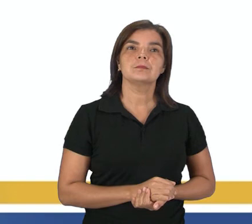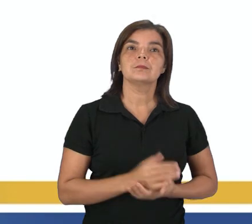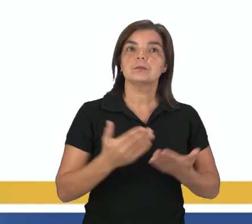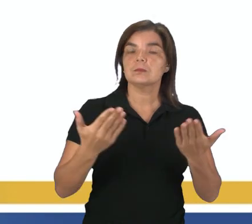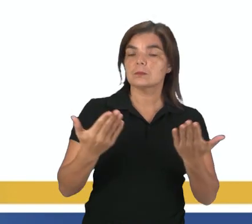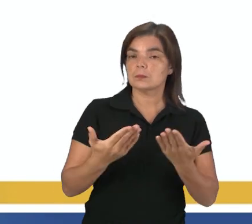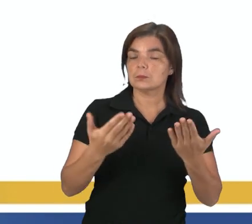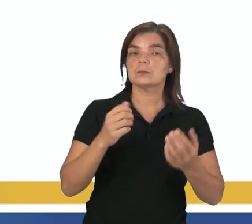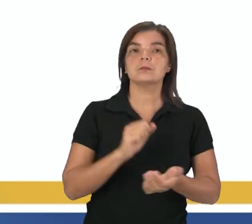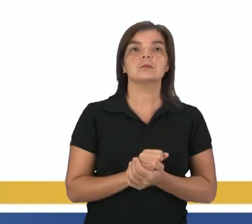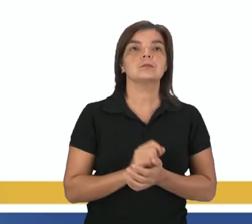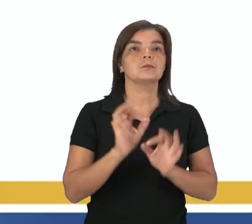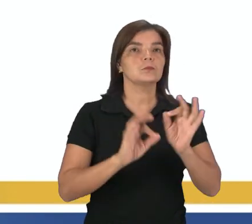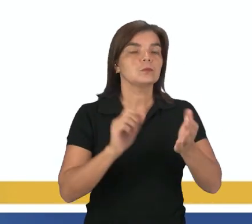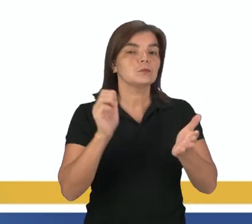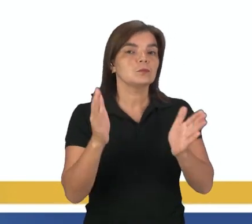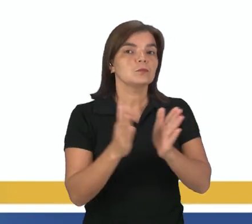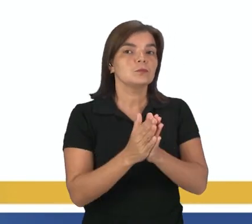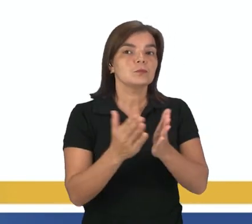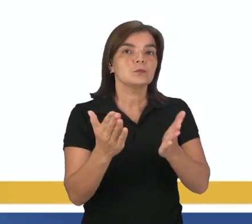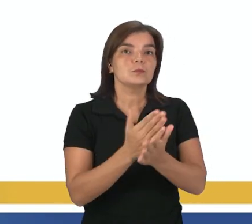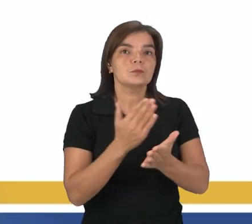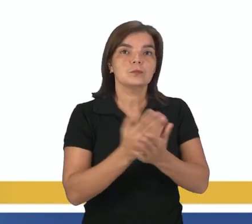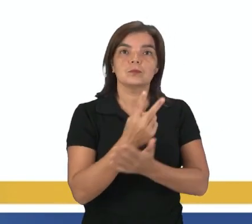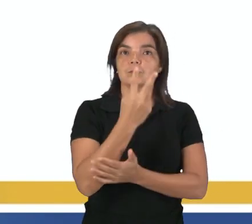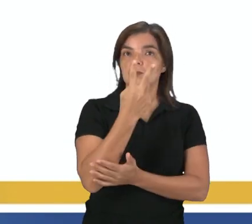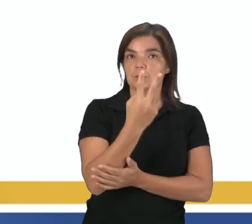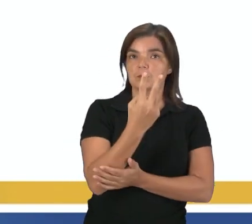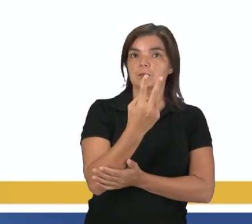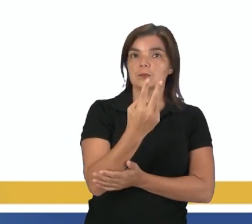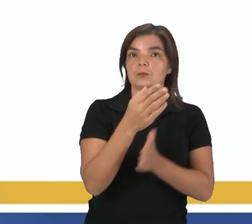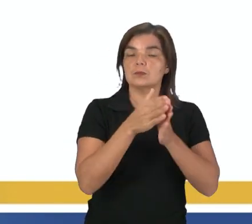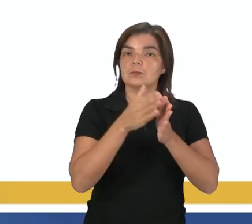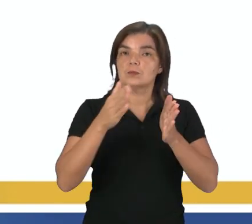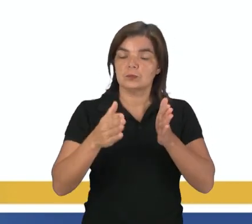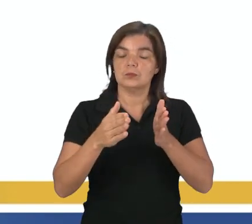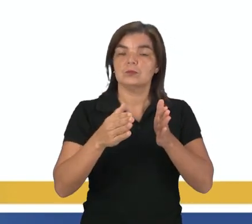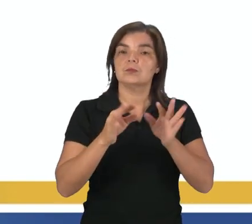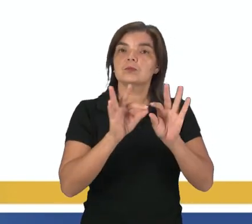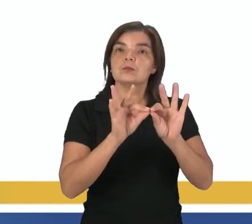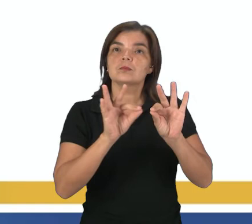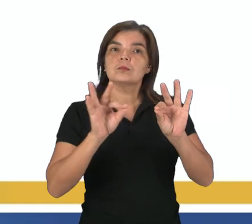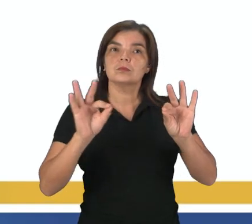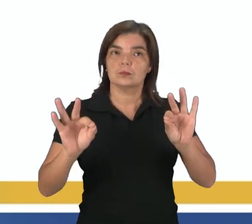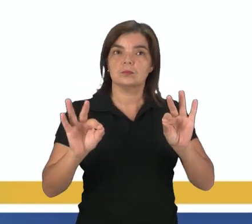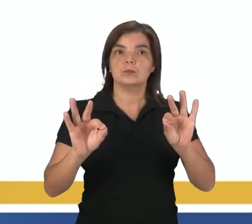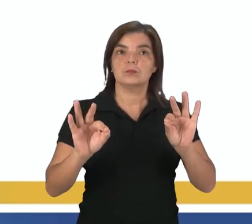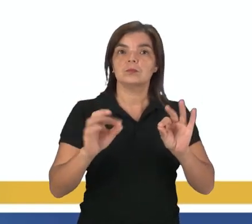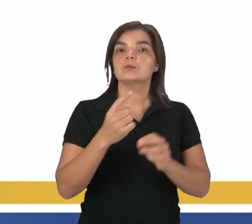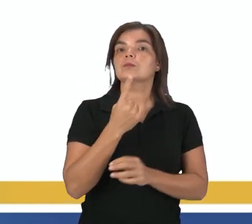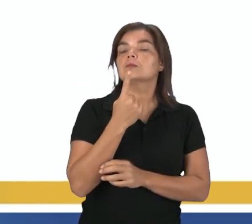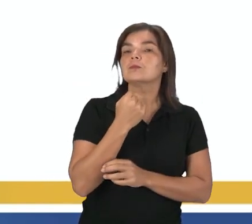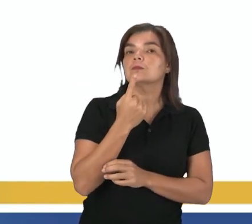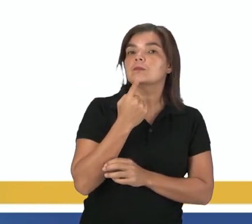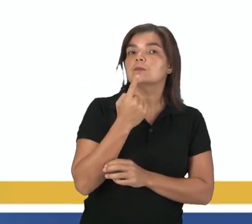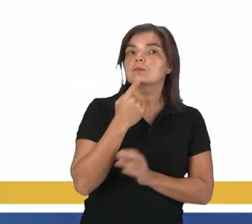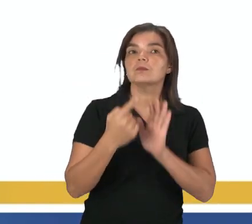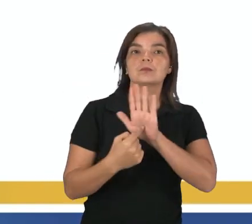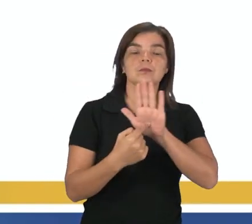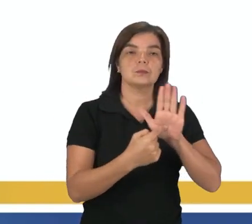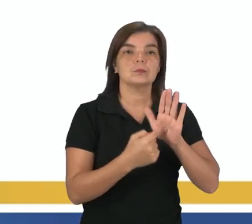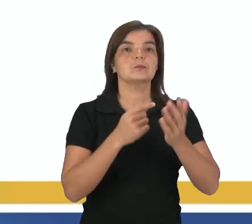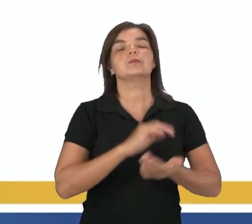Bom, escreva no caderno 2 fatos a respeito do segmento de reta orientado que aparece nessa